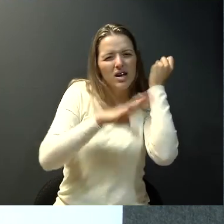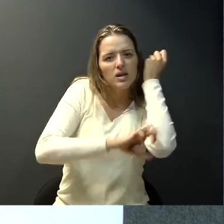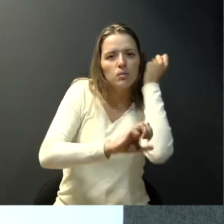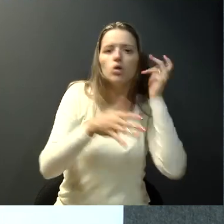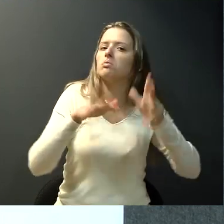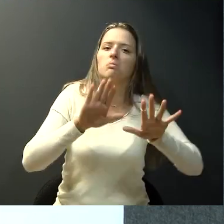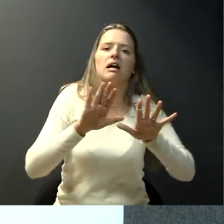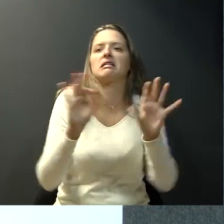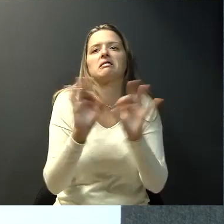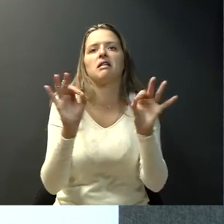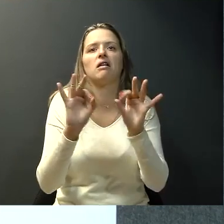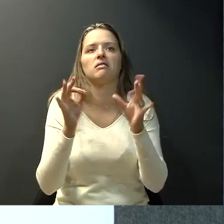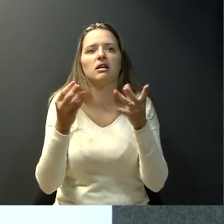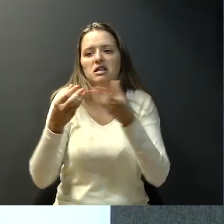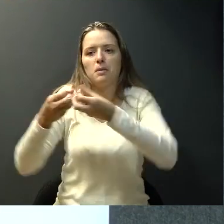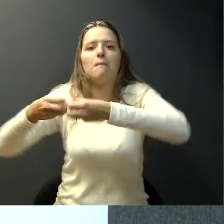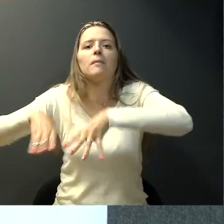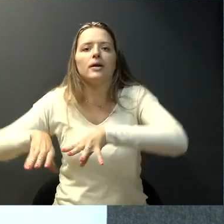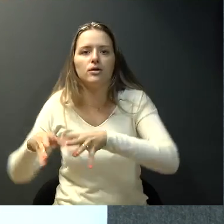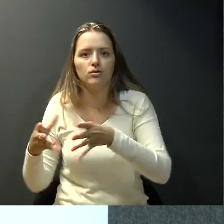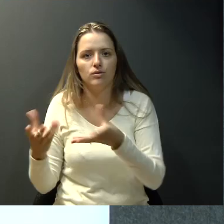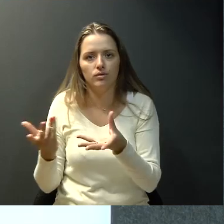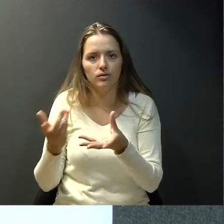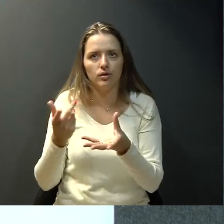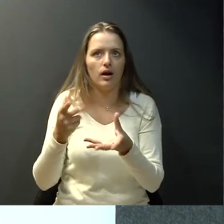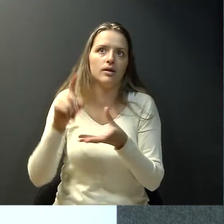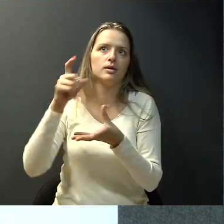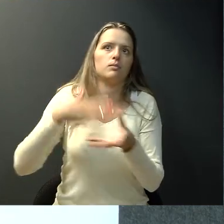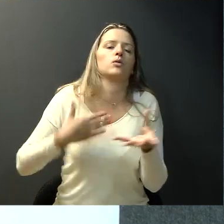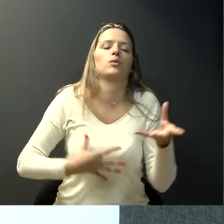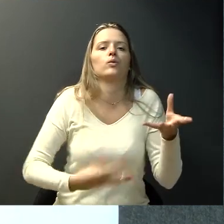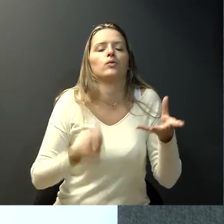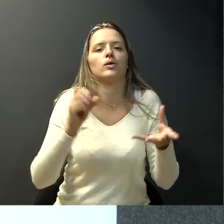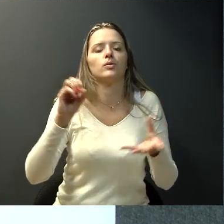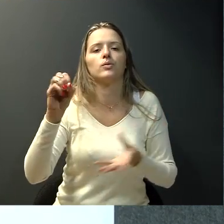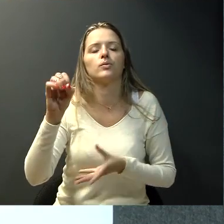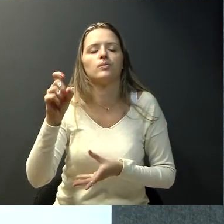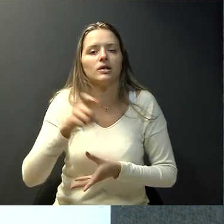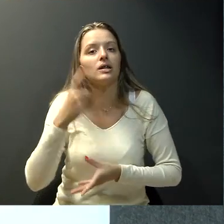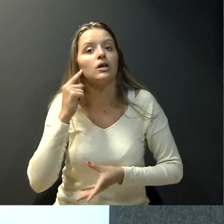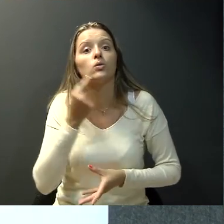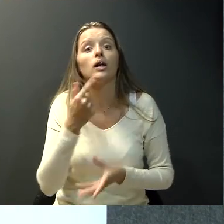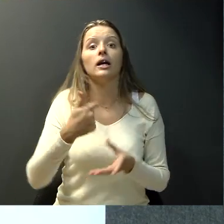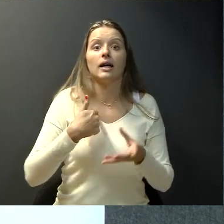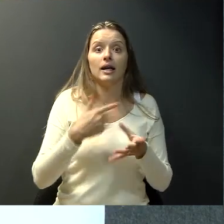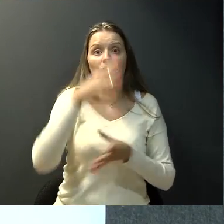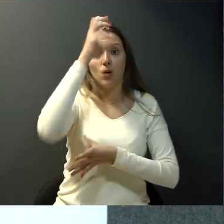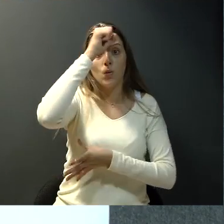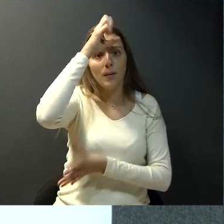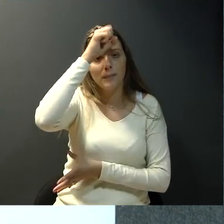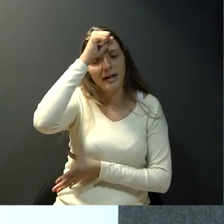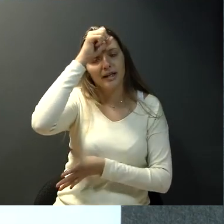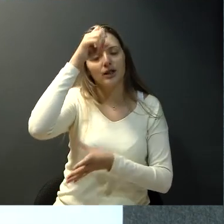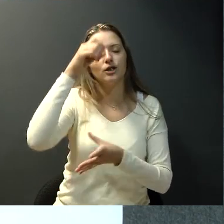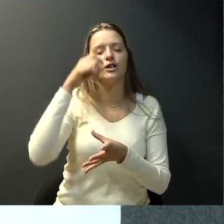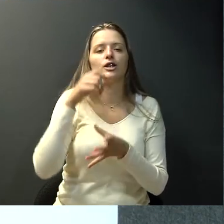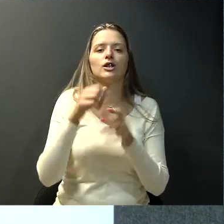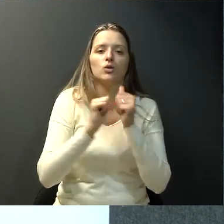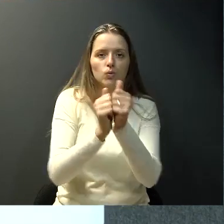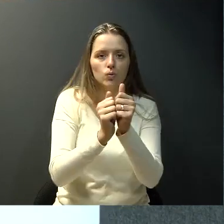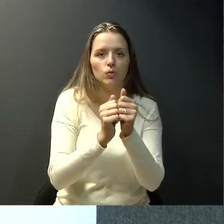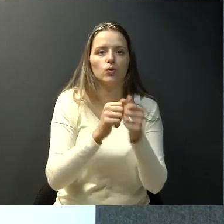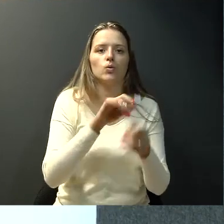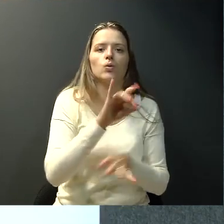que acarretasse a surdez. E a gente foi aprendendo a Libras, né, com o instrutor lá, Tibiriçá, que o sinal dele é